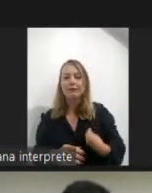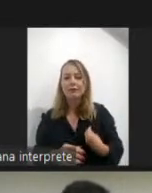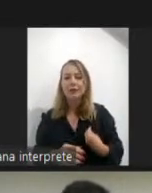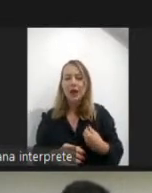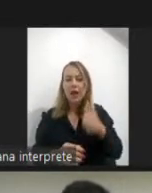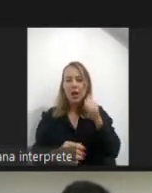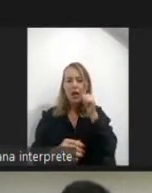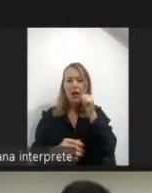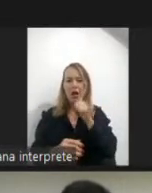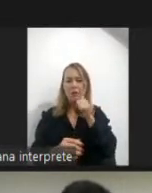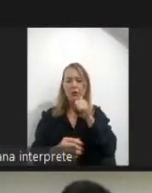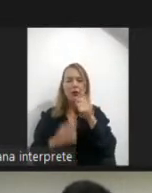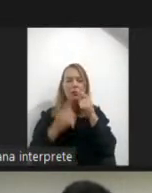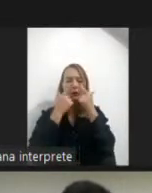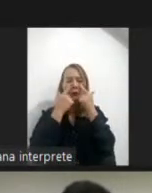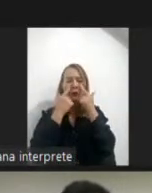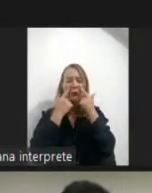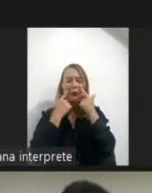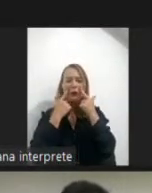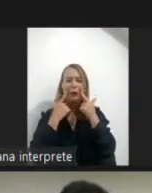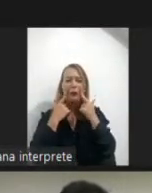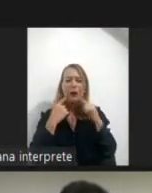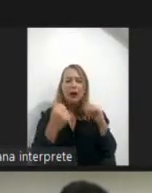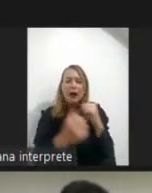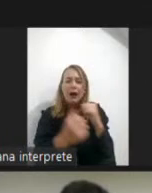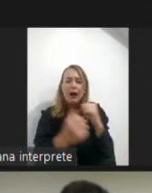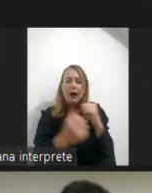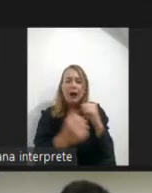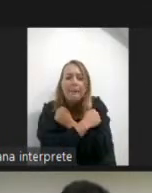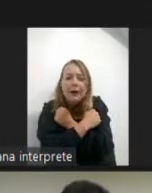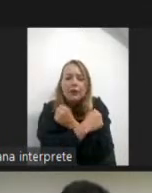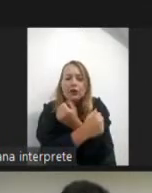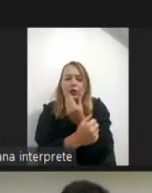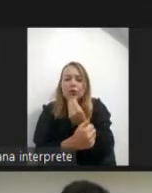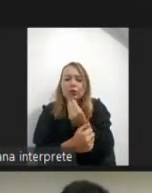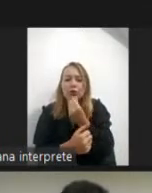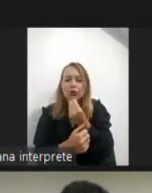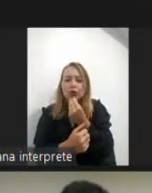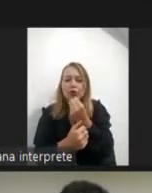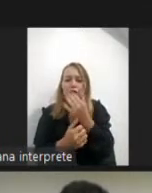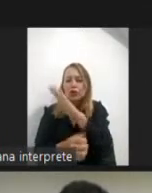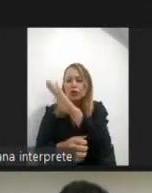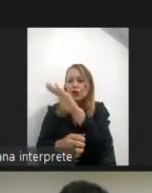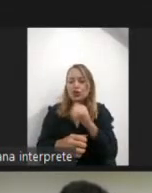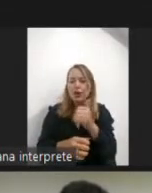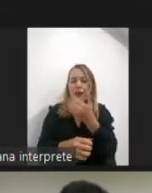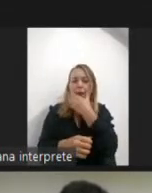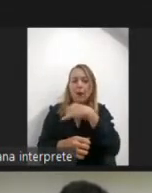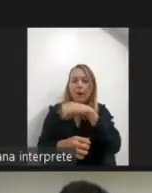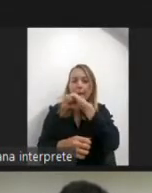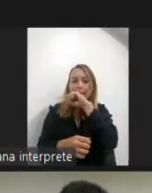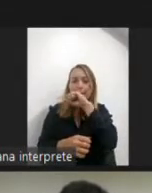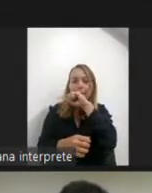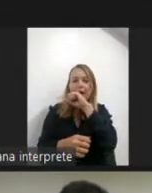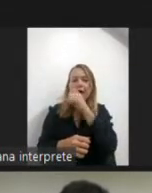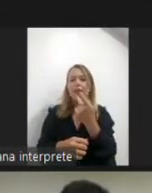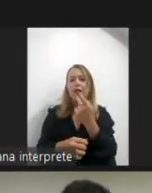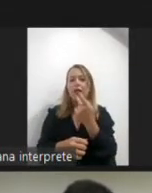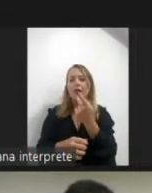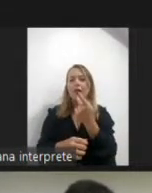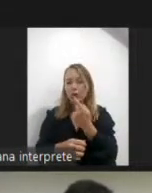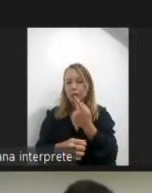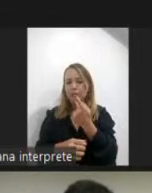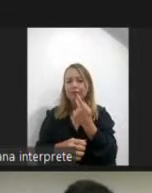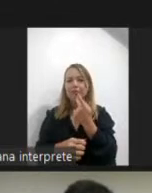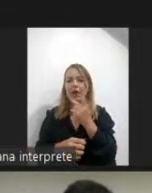chorou, abraçou aquele menino, chamou o pai dele e ela confessou que ela demorou a